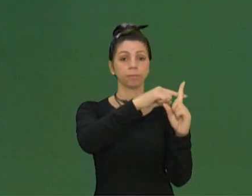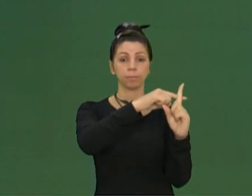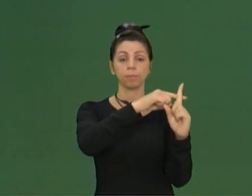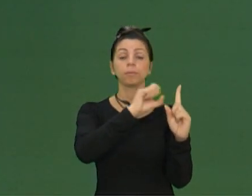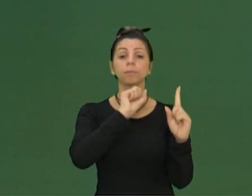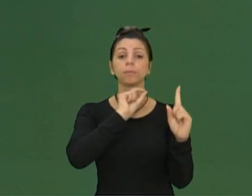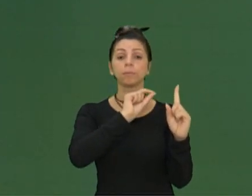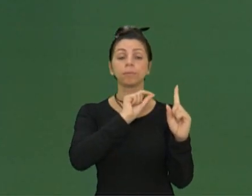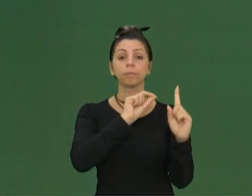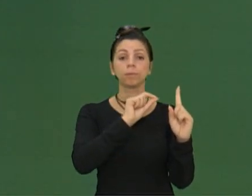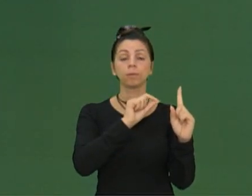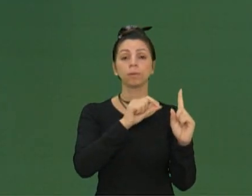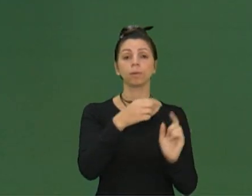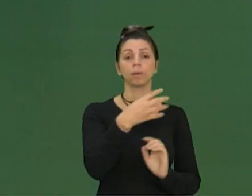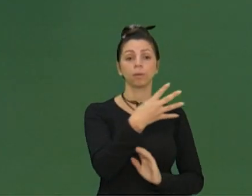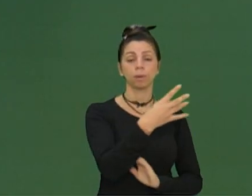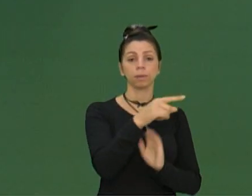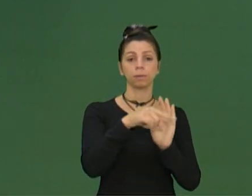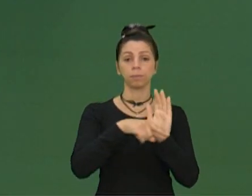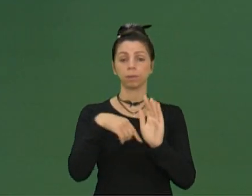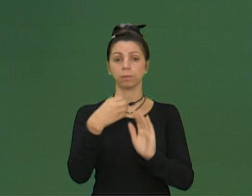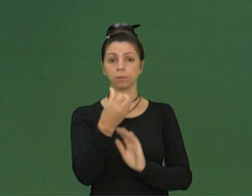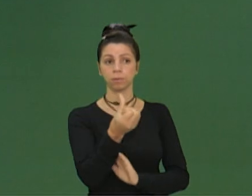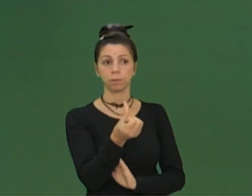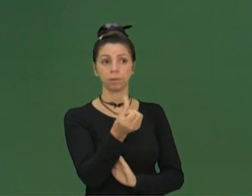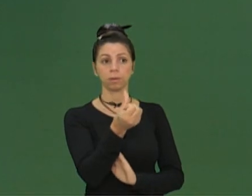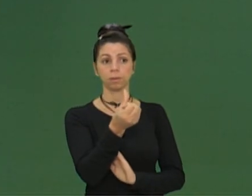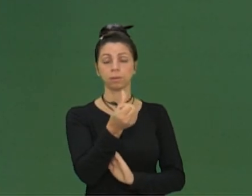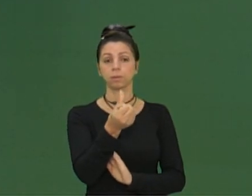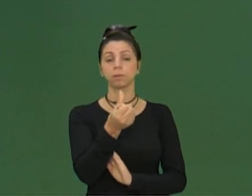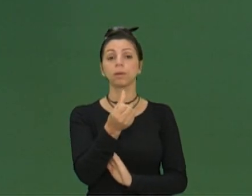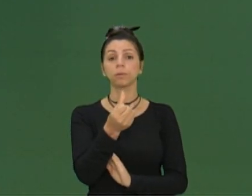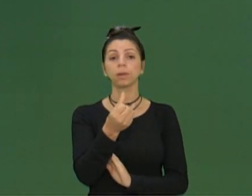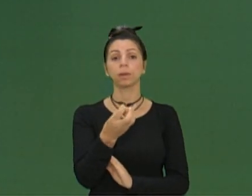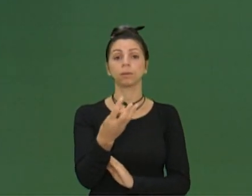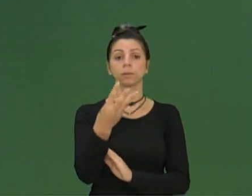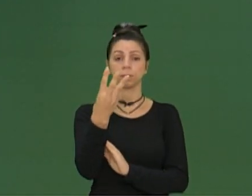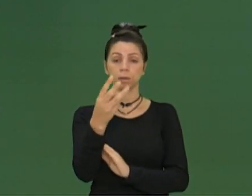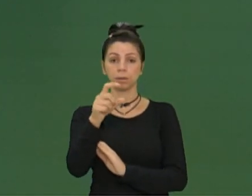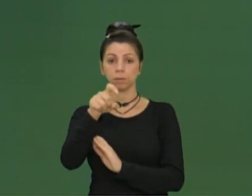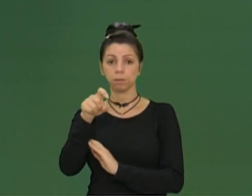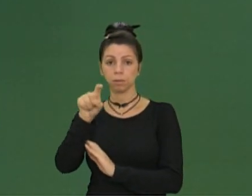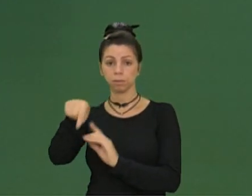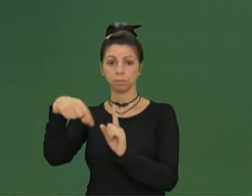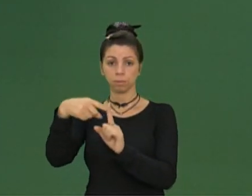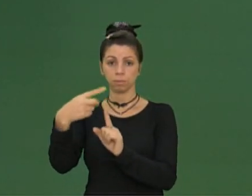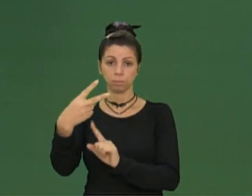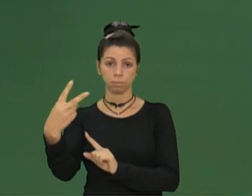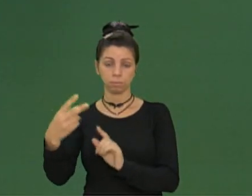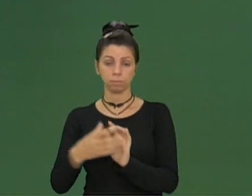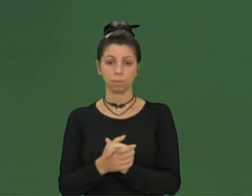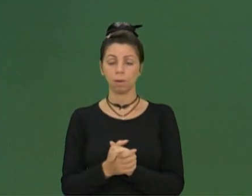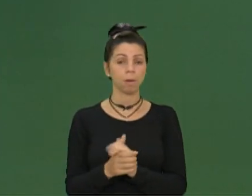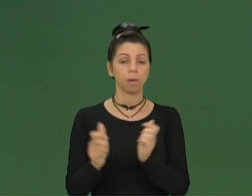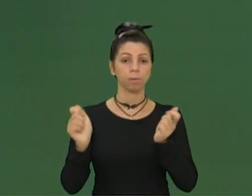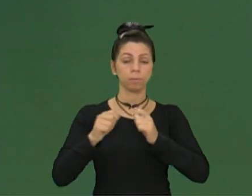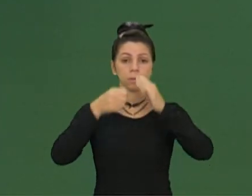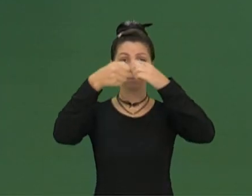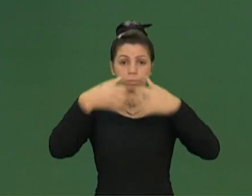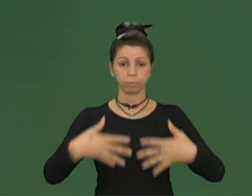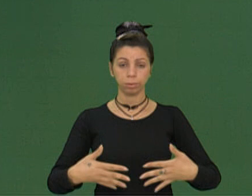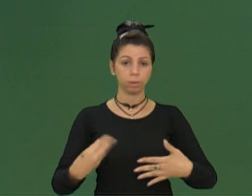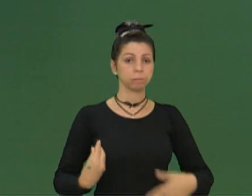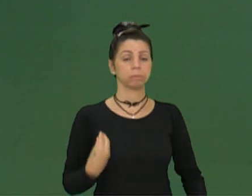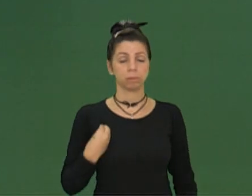tenho aqui 4x menos 6 é igual a 3x mais 2. Observem que eu não preciso realizar aqui a minha condição de